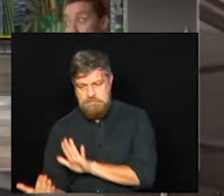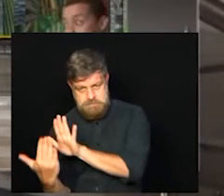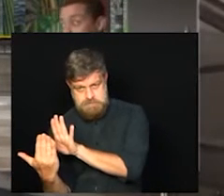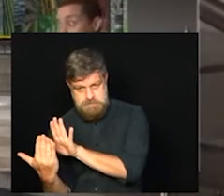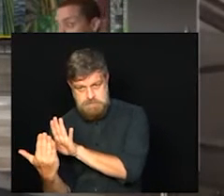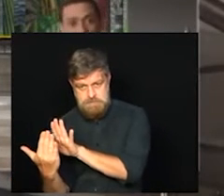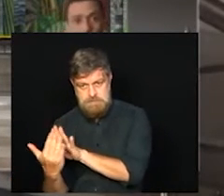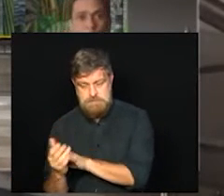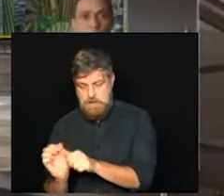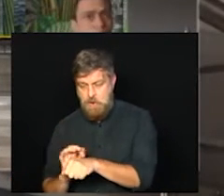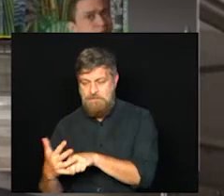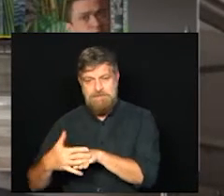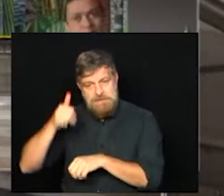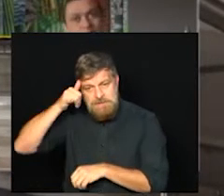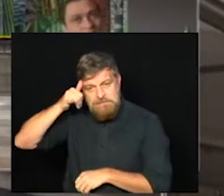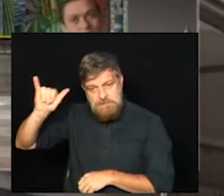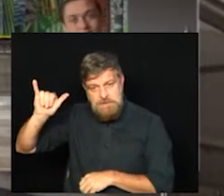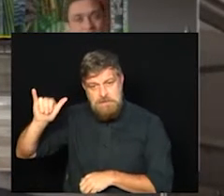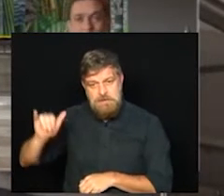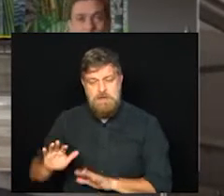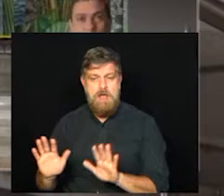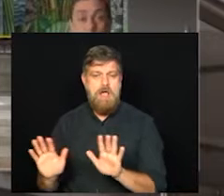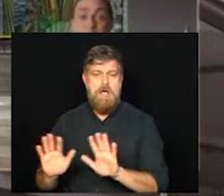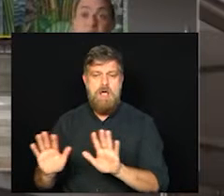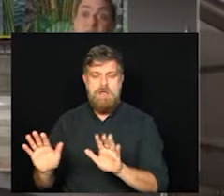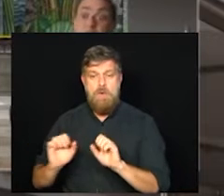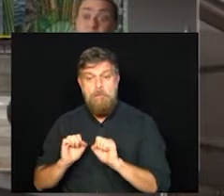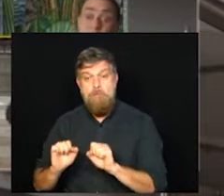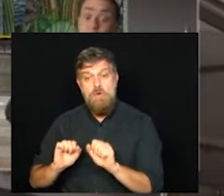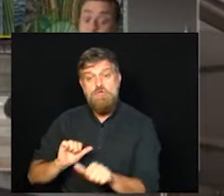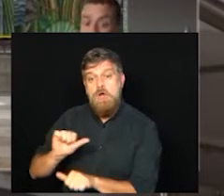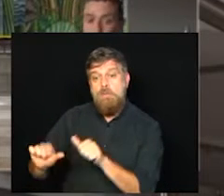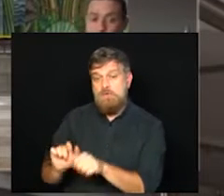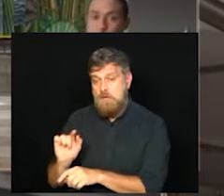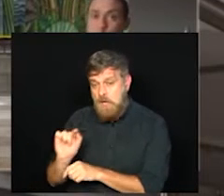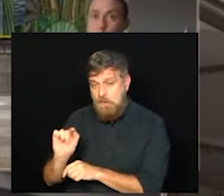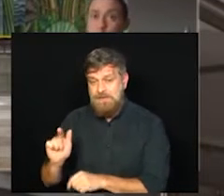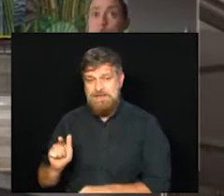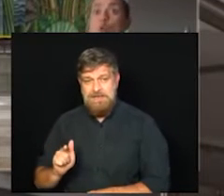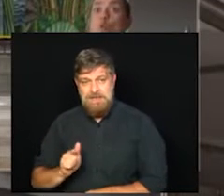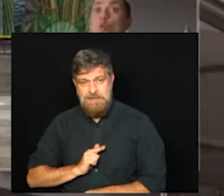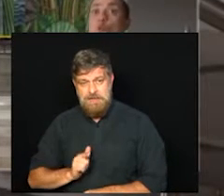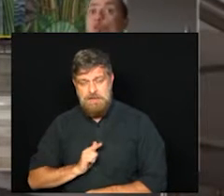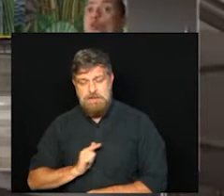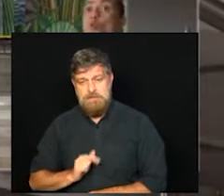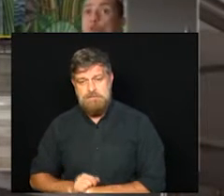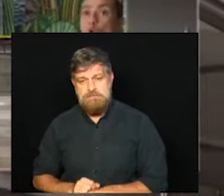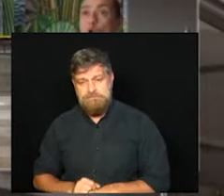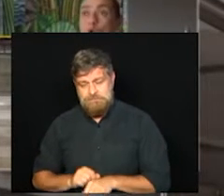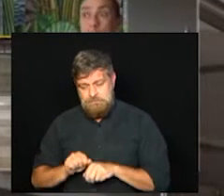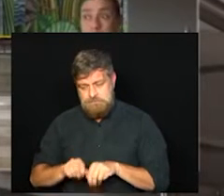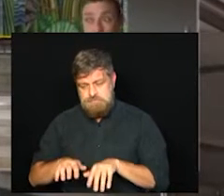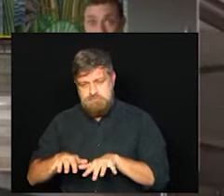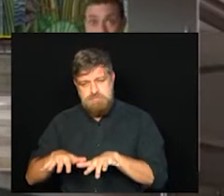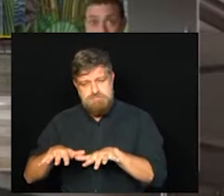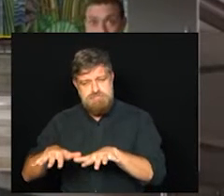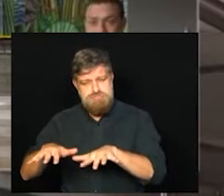Covid. O que pode alterar é a repercussão da